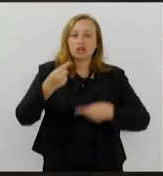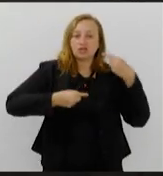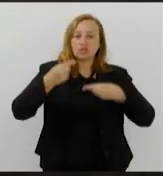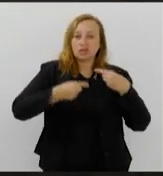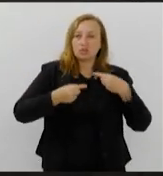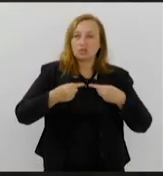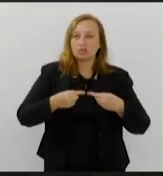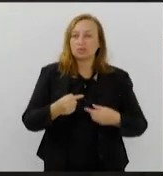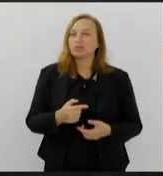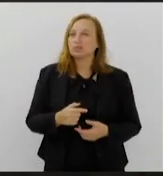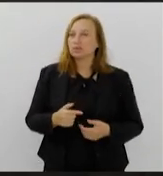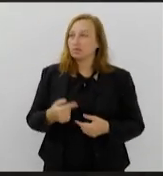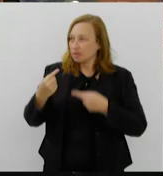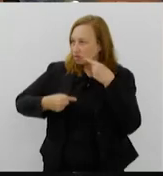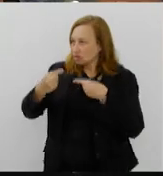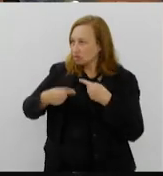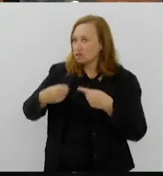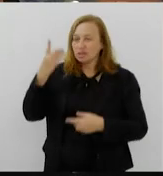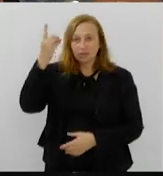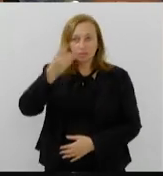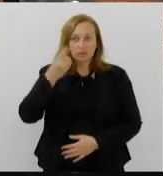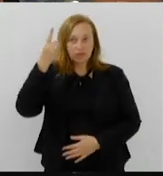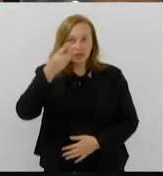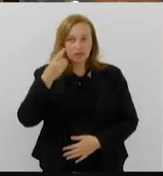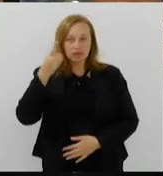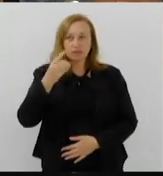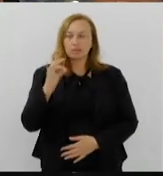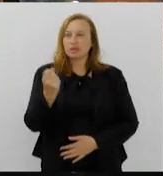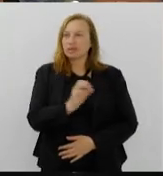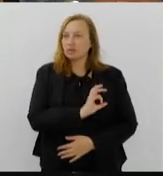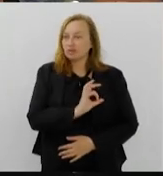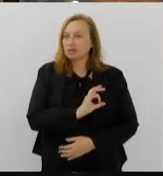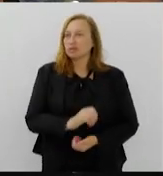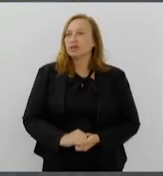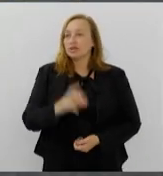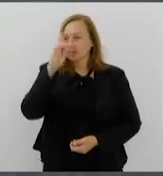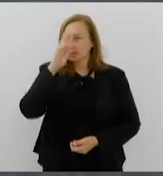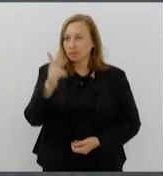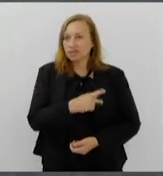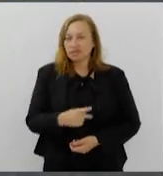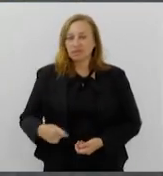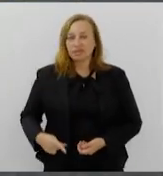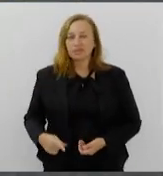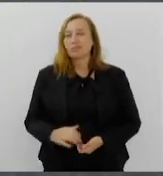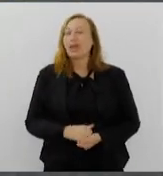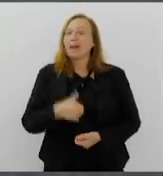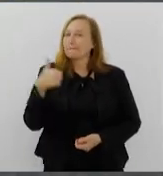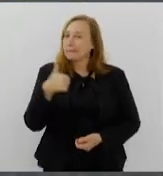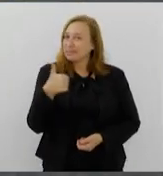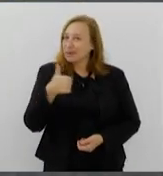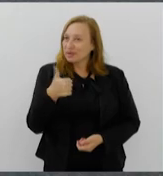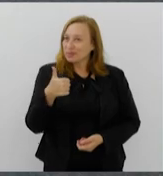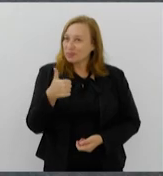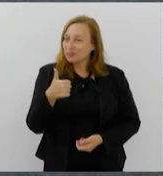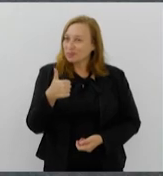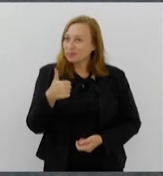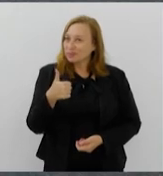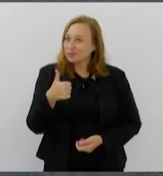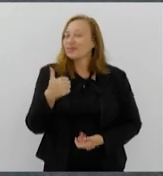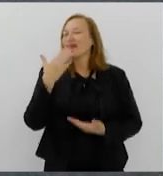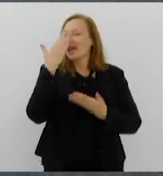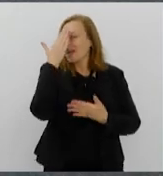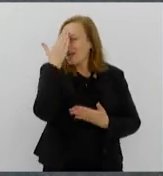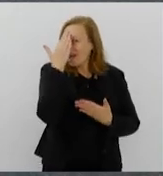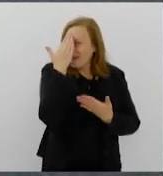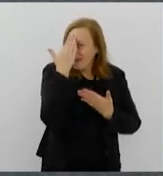discussão, para discutir, deputada autora, querida amiga Marta Rocha. Presidente, em primeiro lugar, de